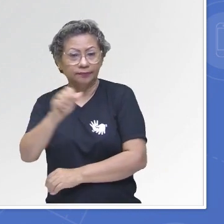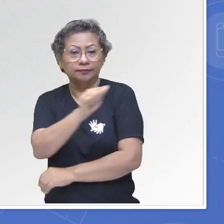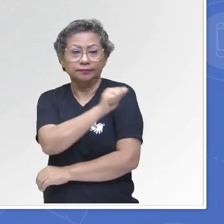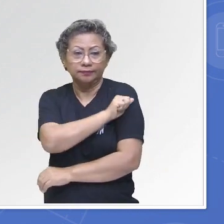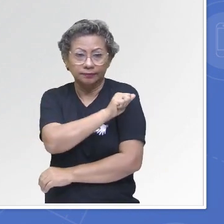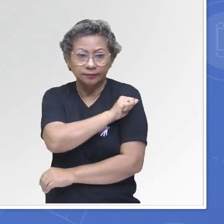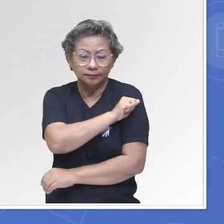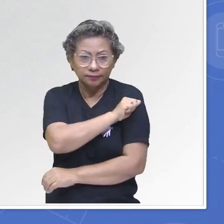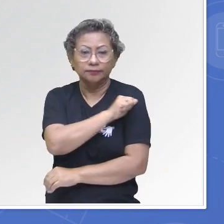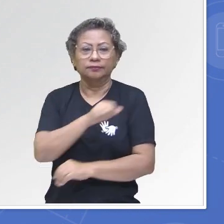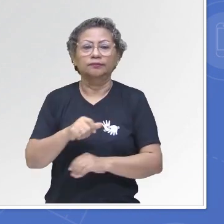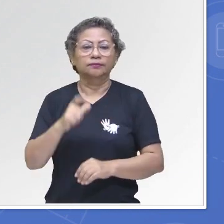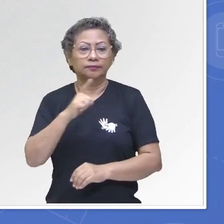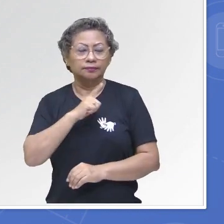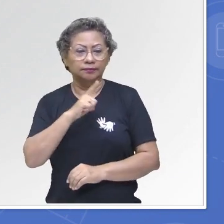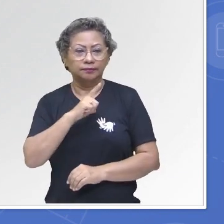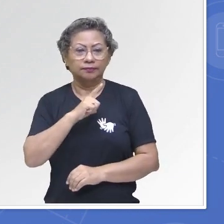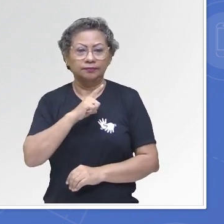100,